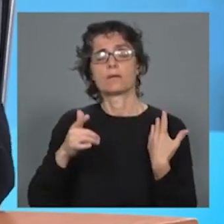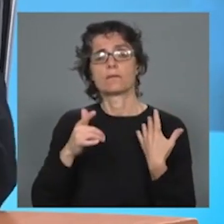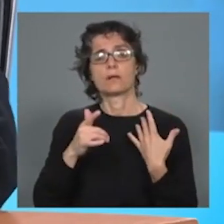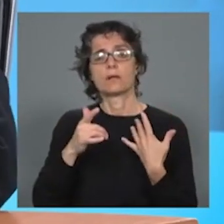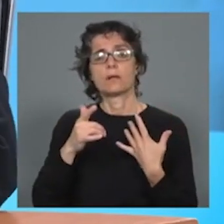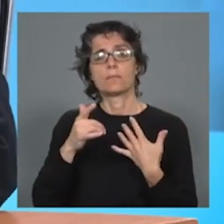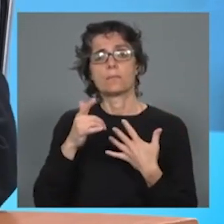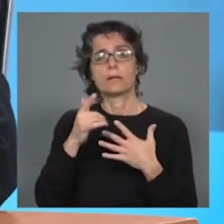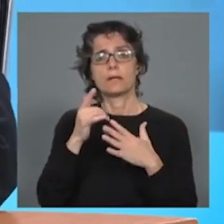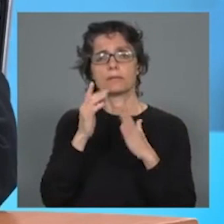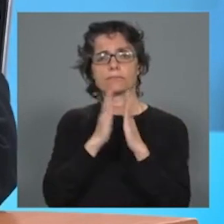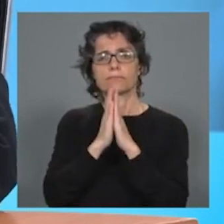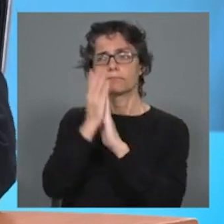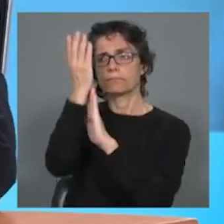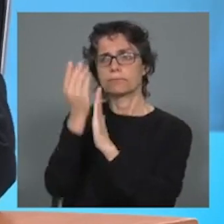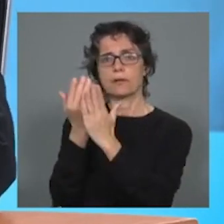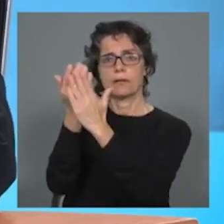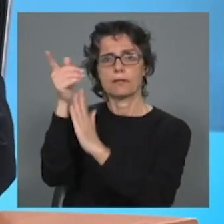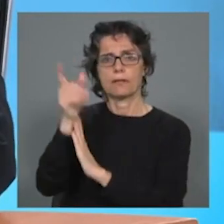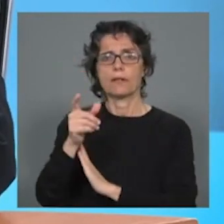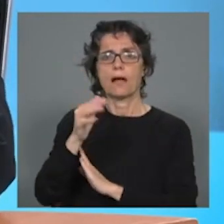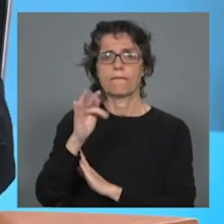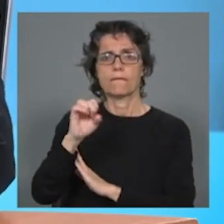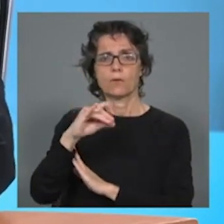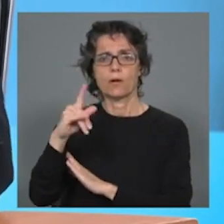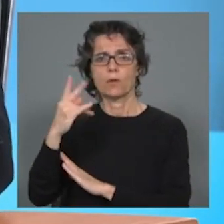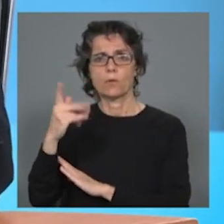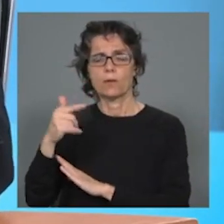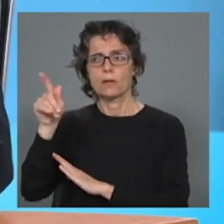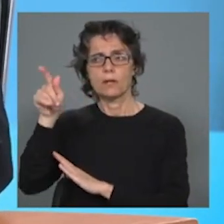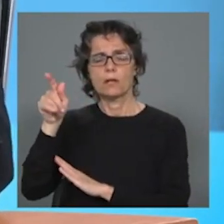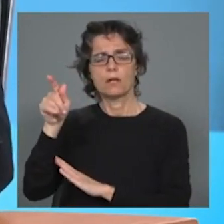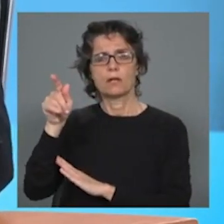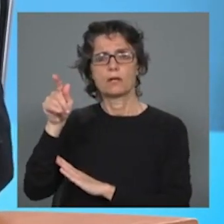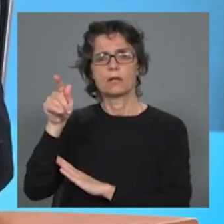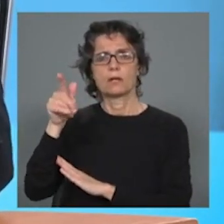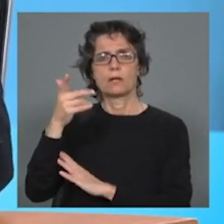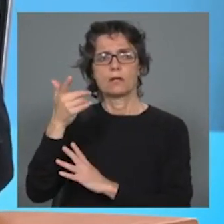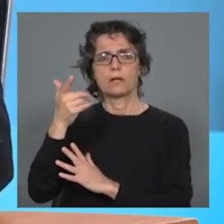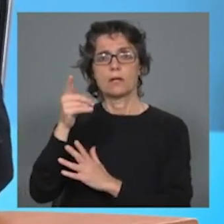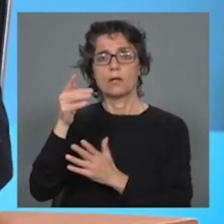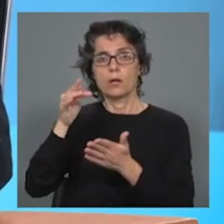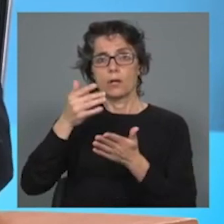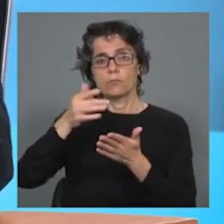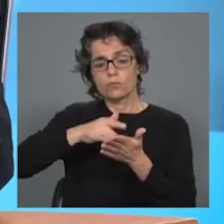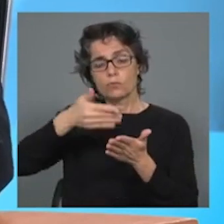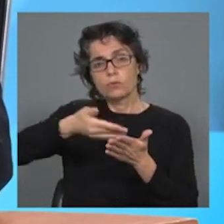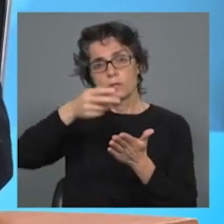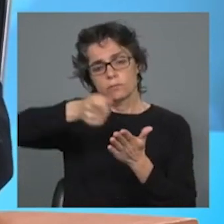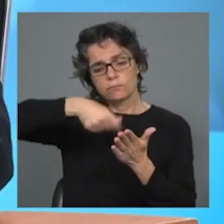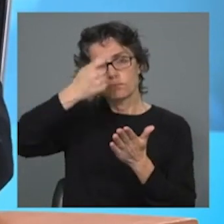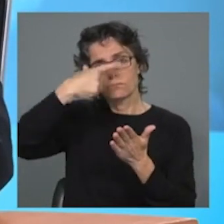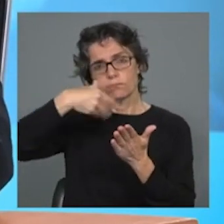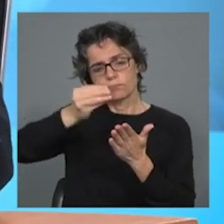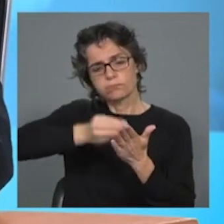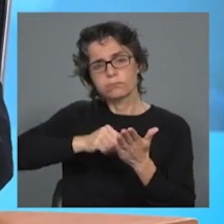Eu acho que é bastante simples o modo como o faz. É um livro muito acessível e é certamente com muito proveito